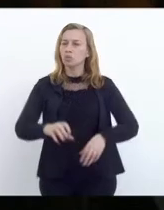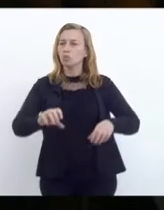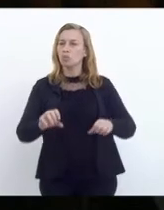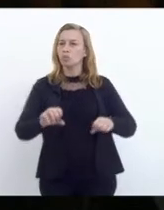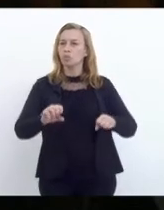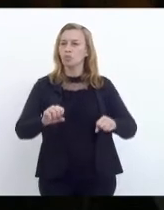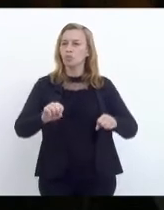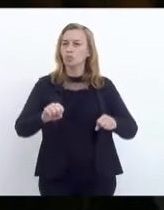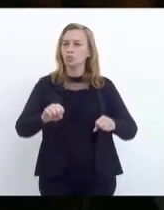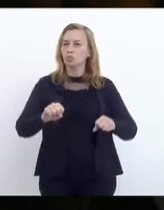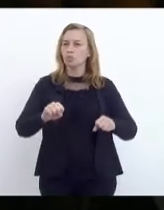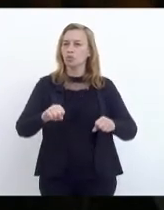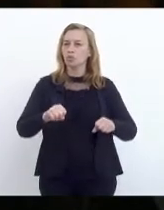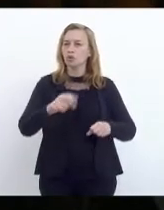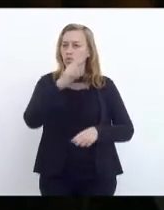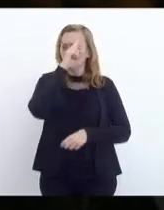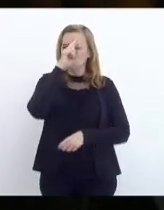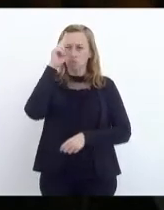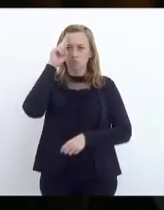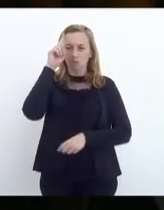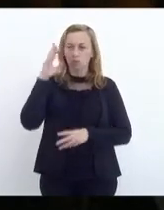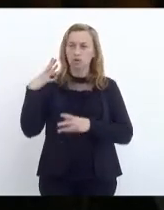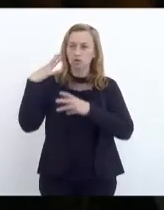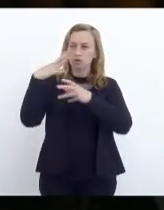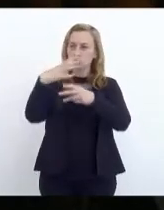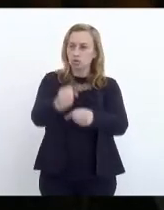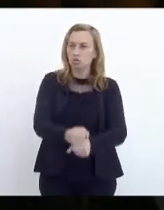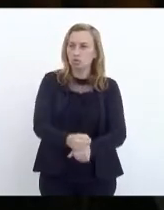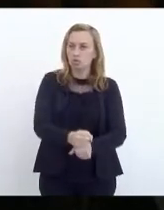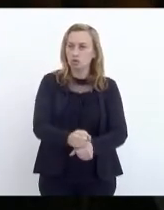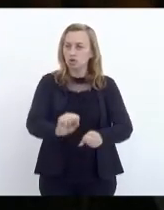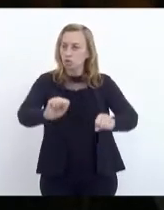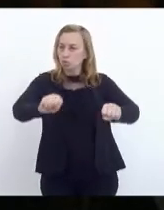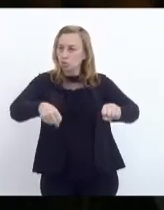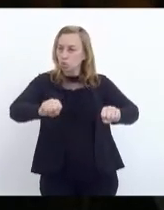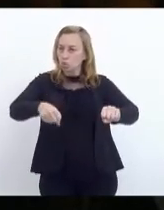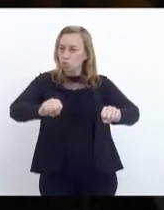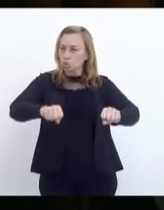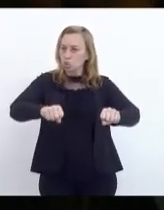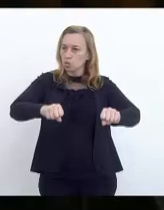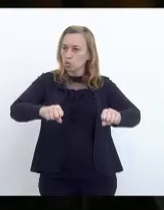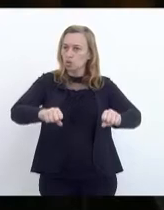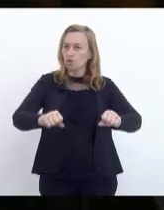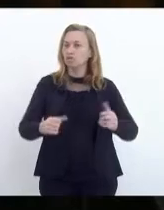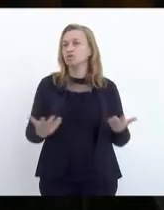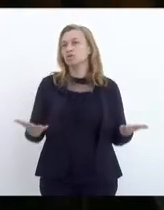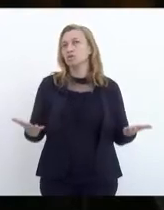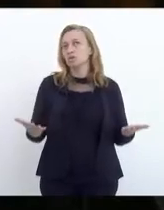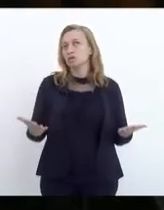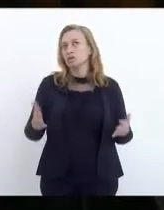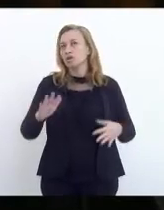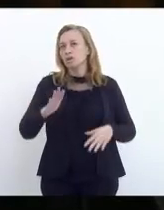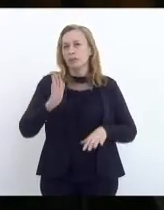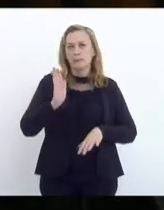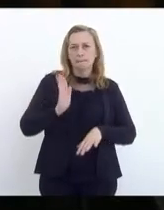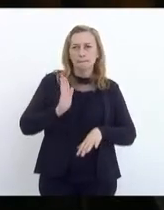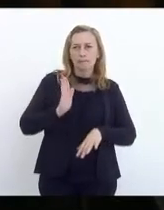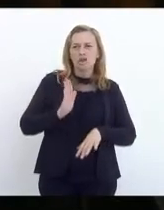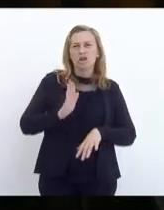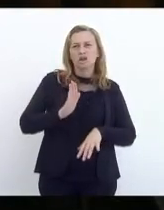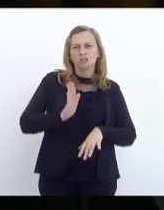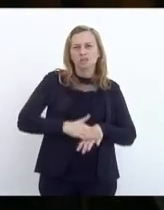motoristas de aplicativos somados com de motoboys talvez já seja superior a